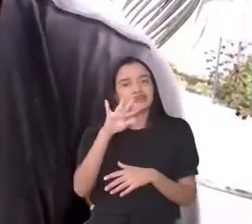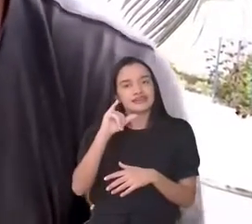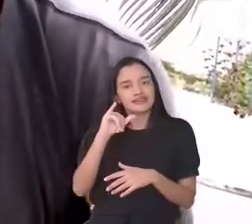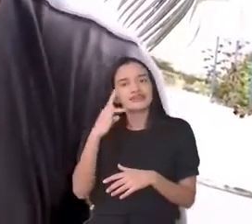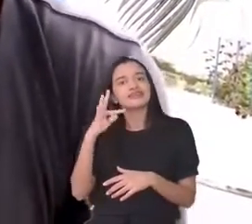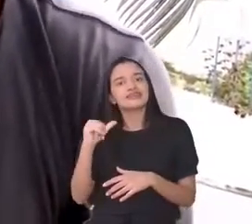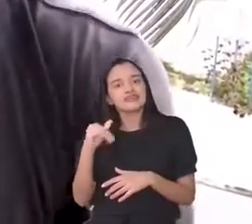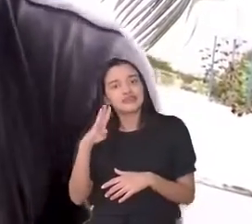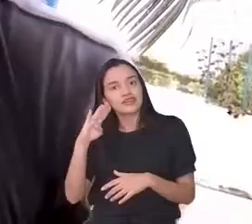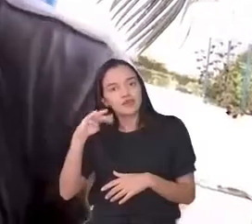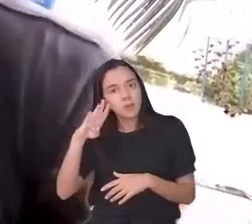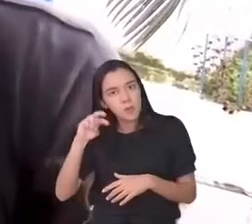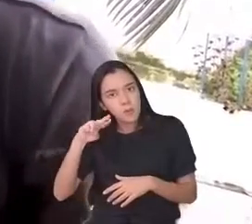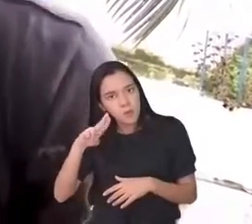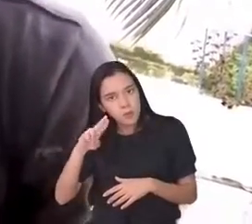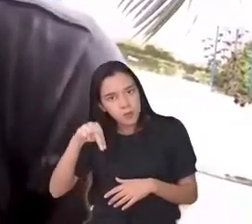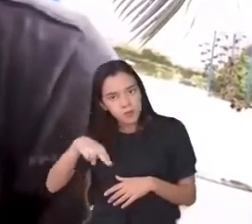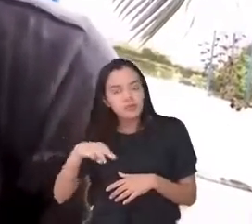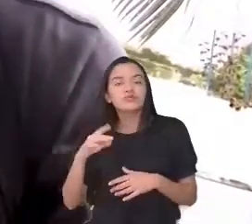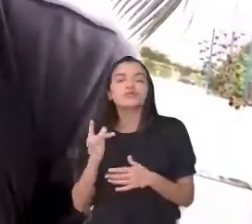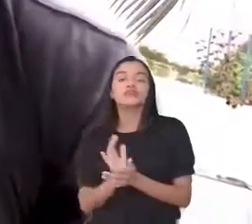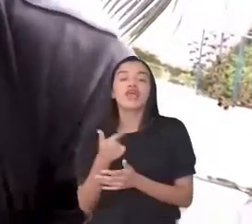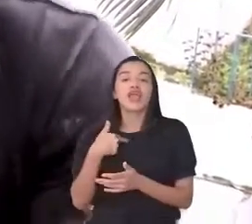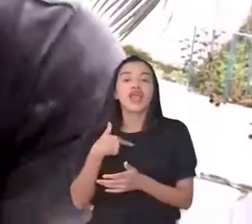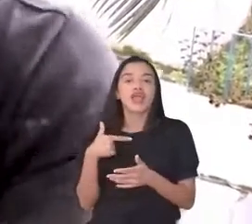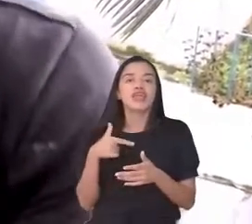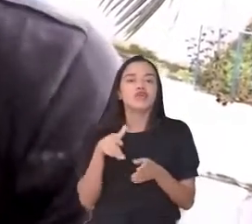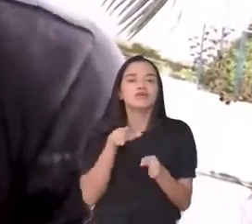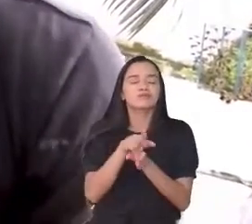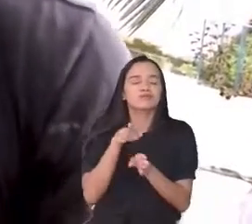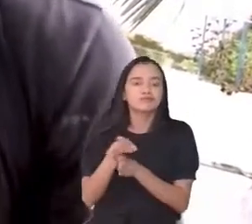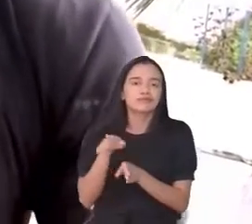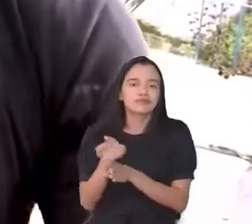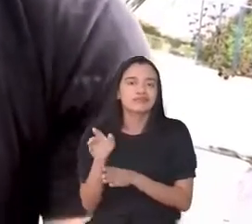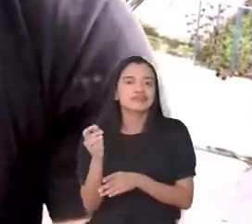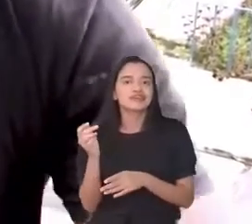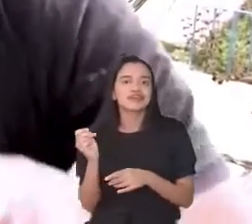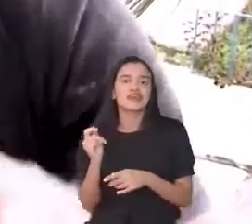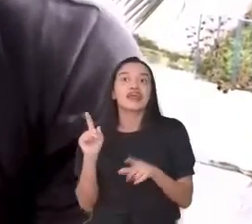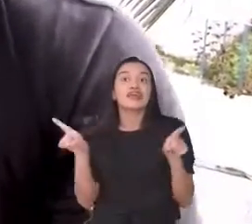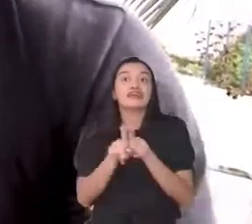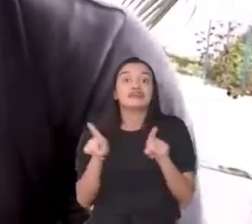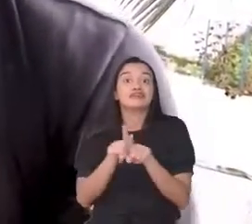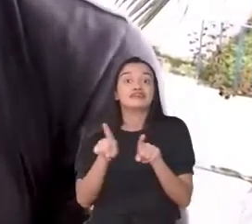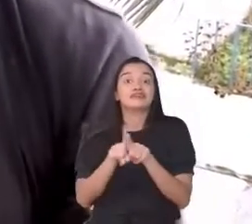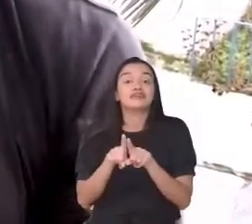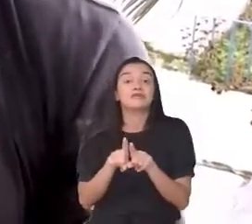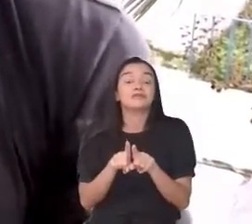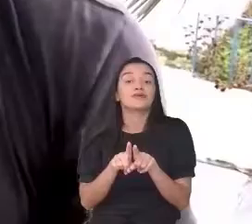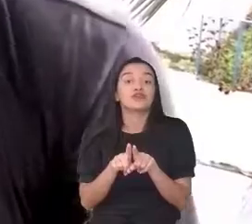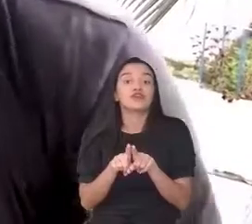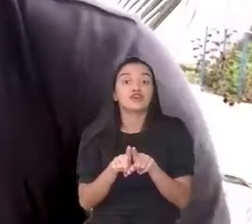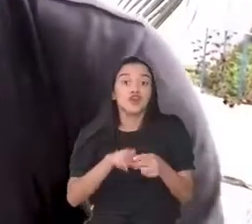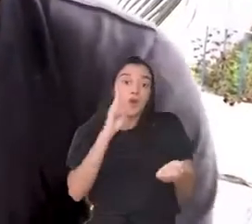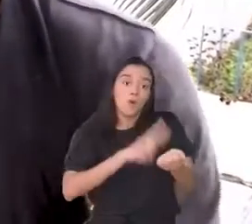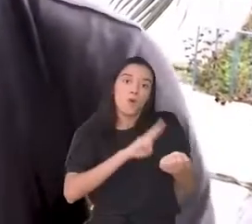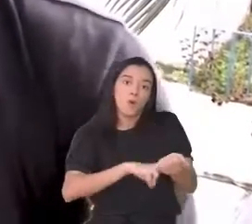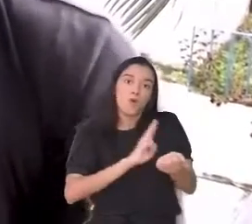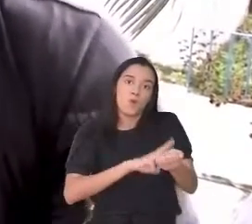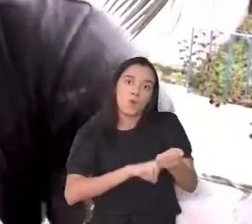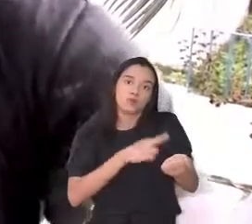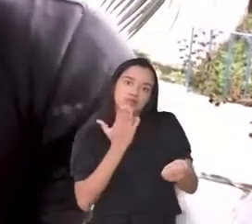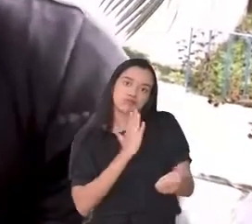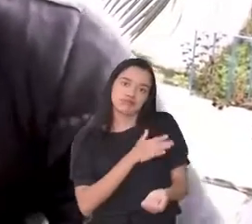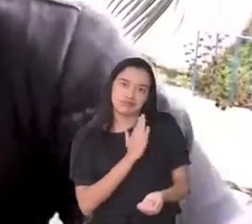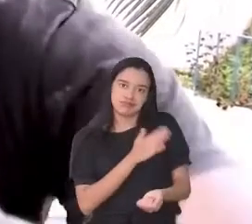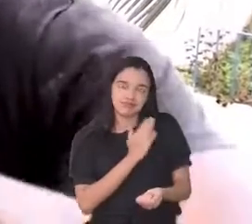eu indiquei o filme, me perguntaram, eu indiquei ele, veio na cabeça logo. Pronto. Mas vale também No Ritmo do Coração. Também muito Tudo bom. fácil de